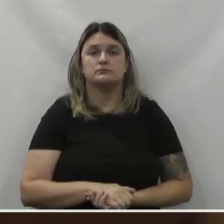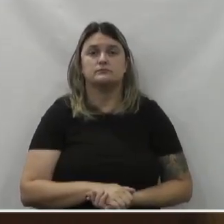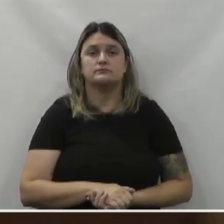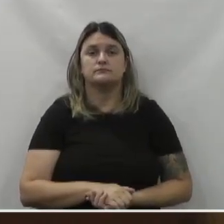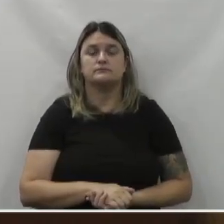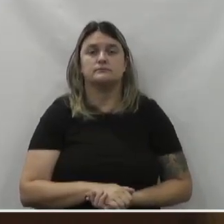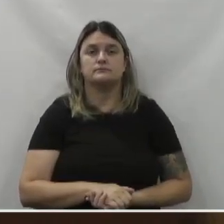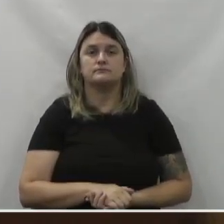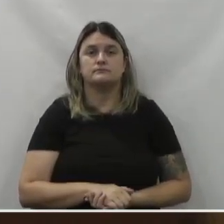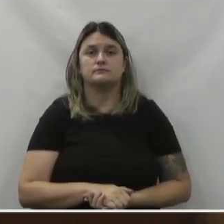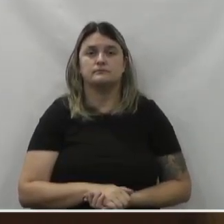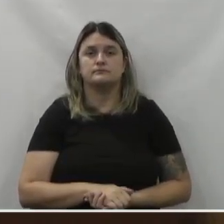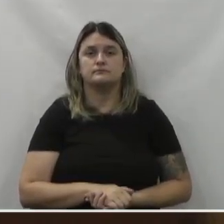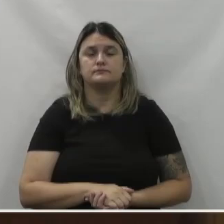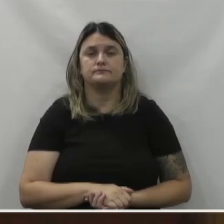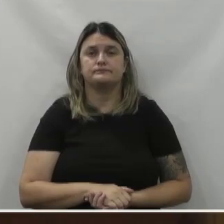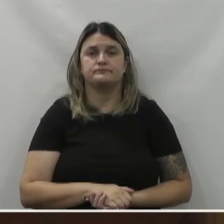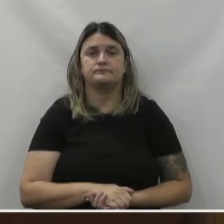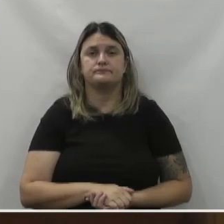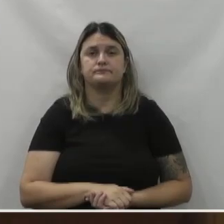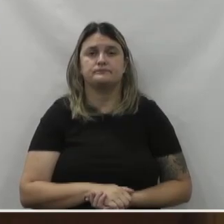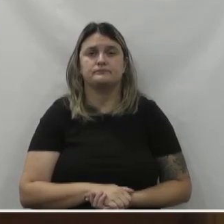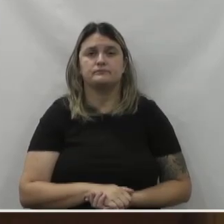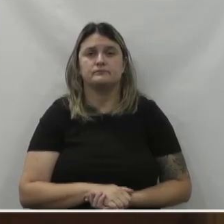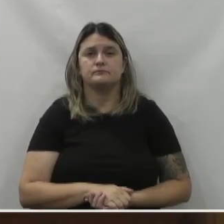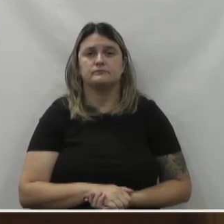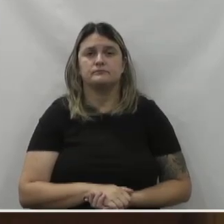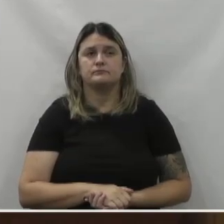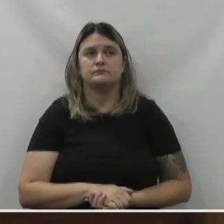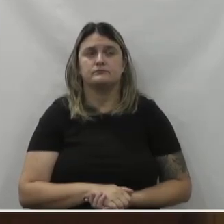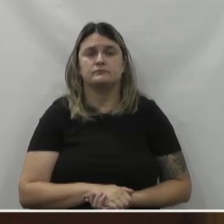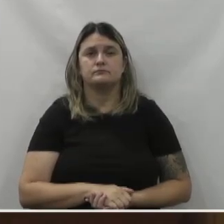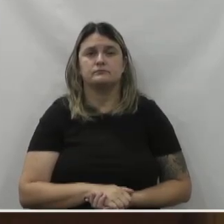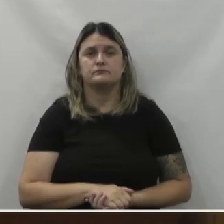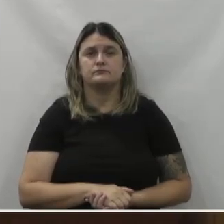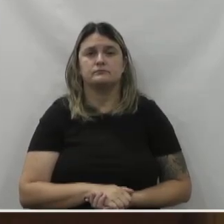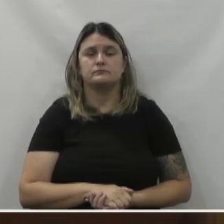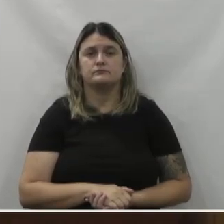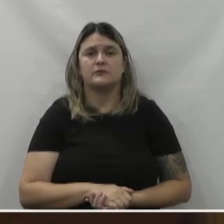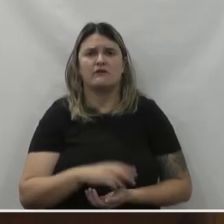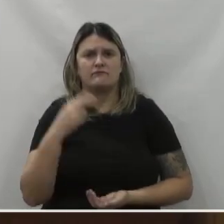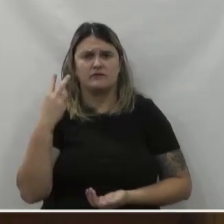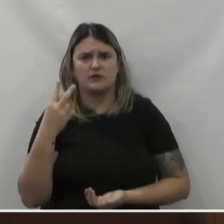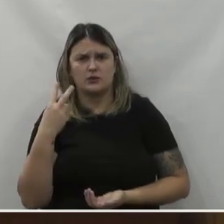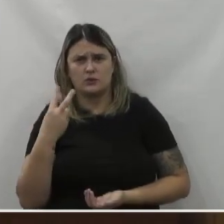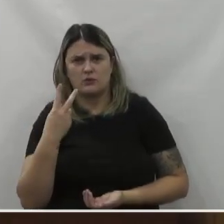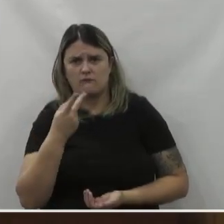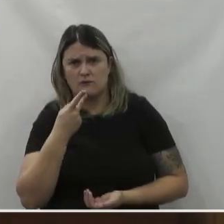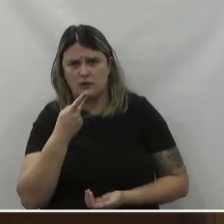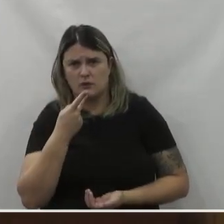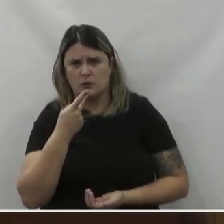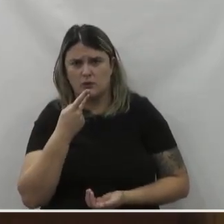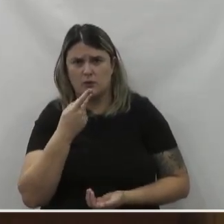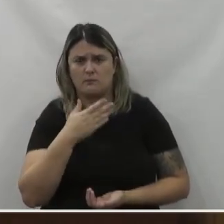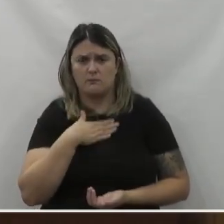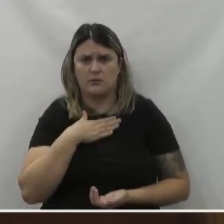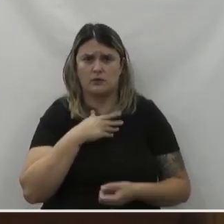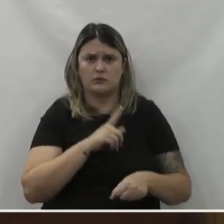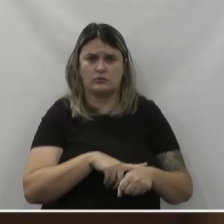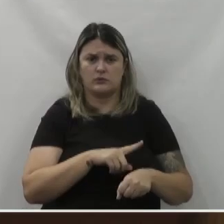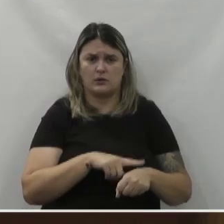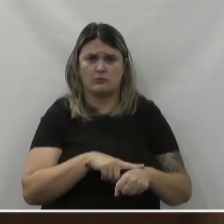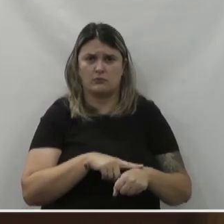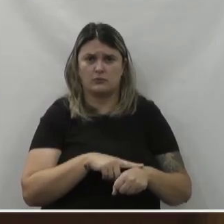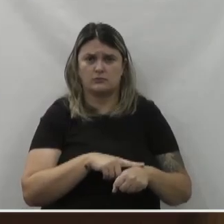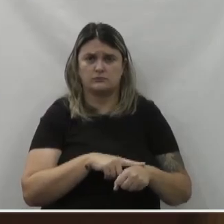E para falar também ali, né, a respeito do vereador aqui, que falou referente ao meu tempo,